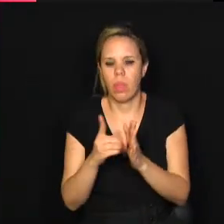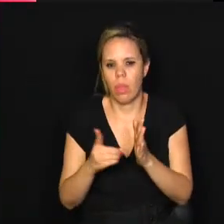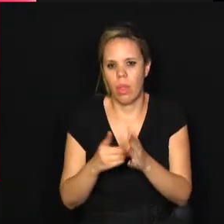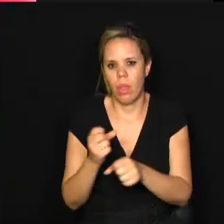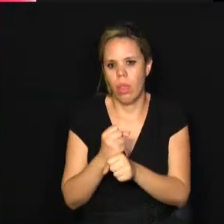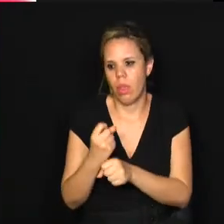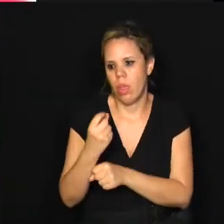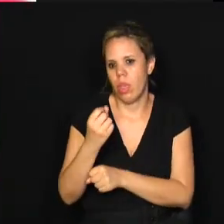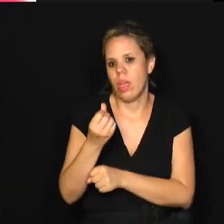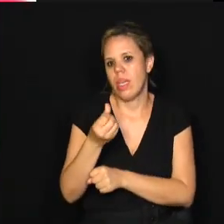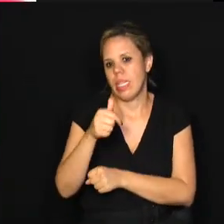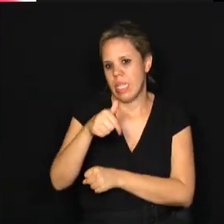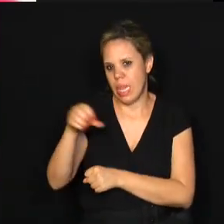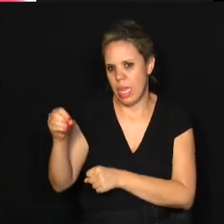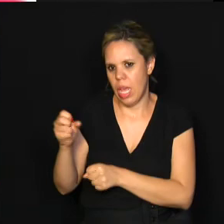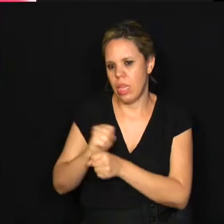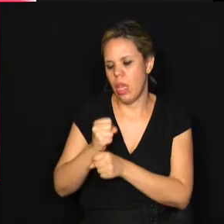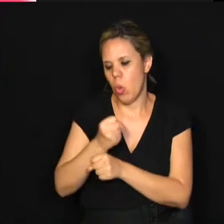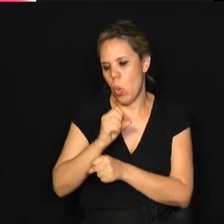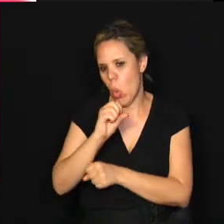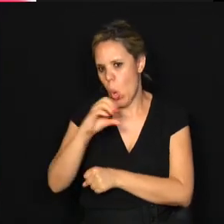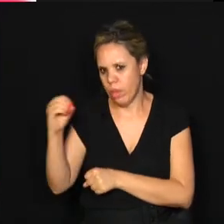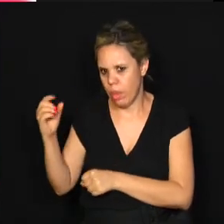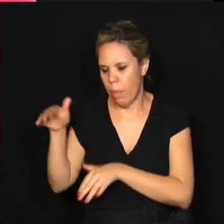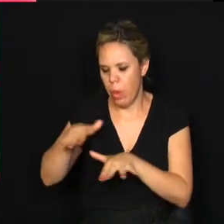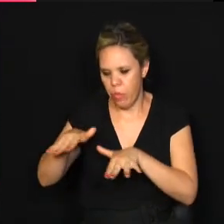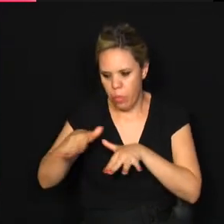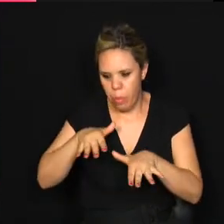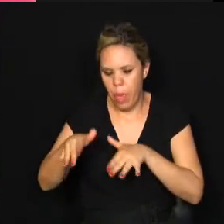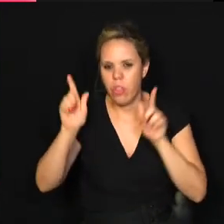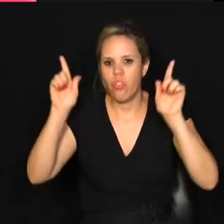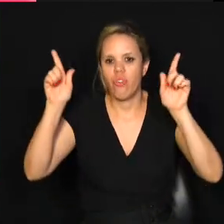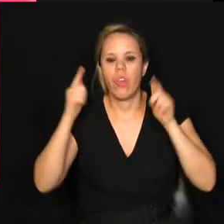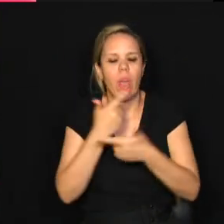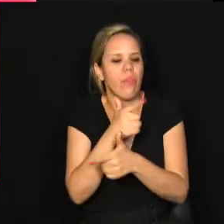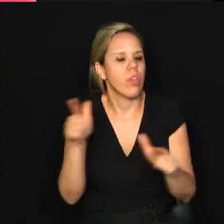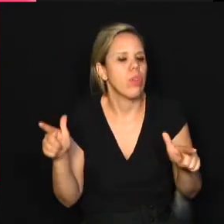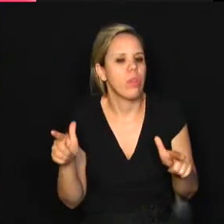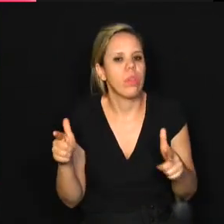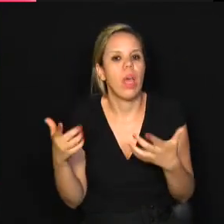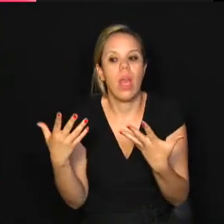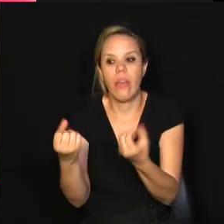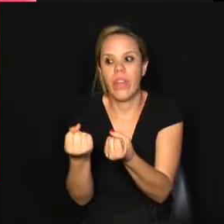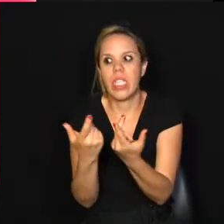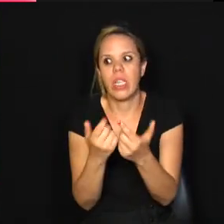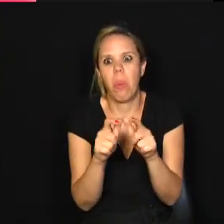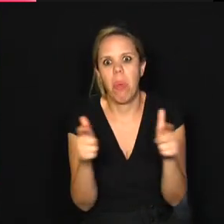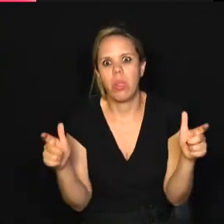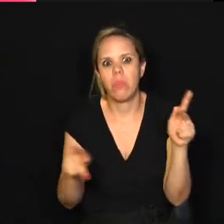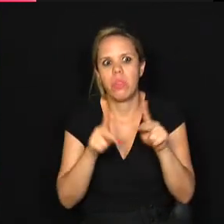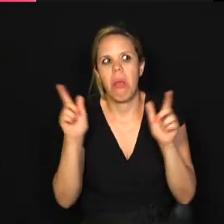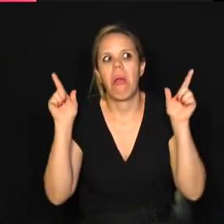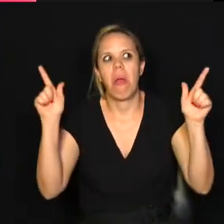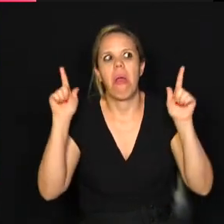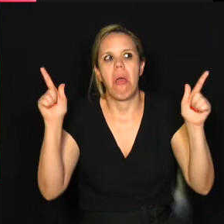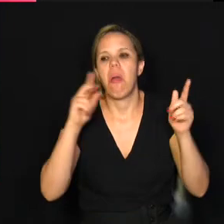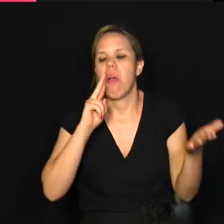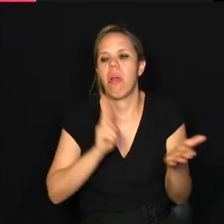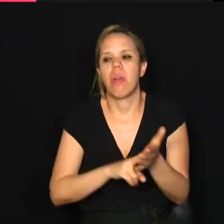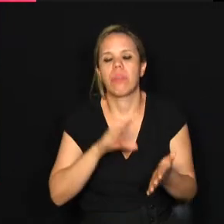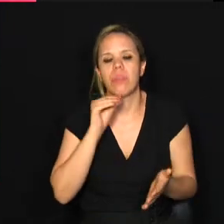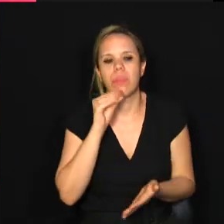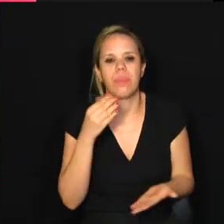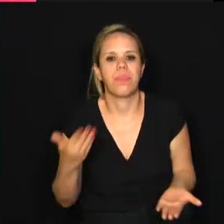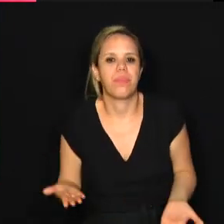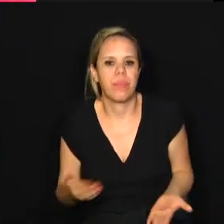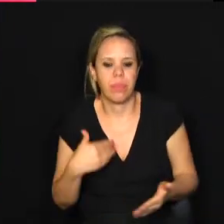80, 90, quando começaram os primeiros movimentos de greve, não houve uma adesão tão grande como está vendo agora, nesta greve. E a